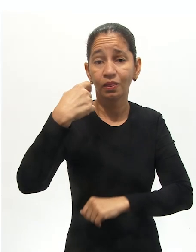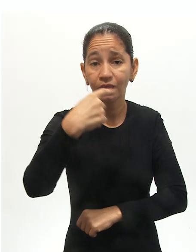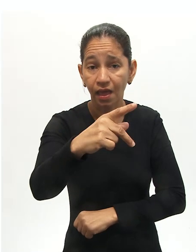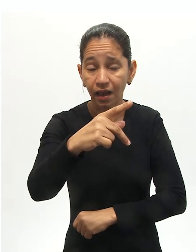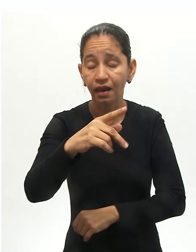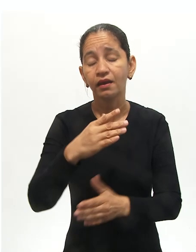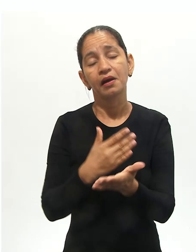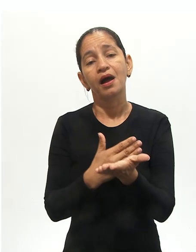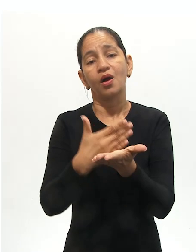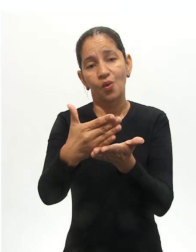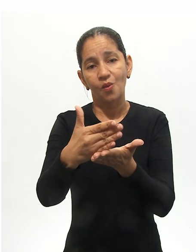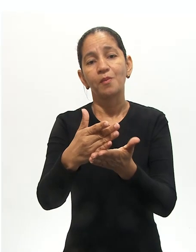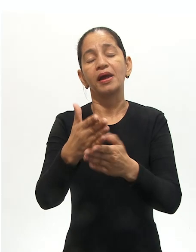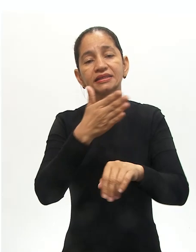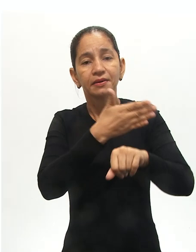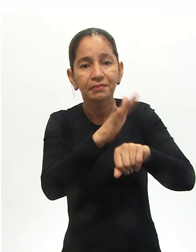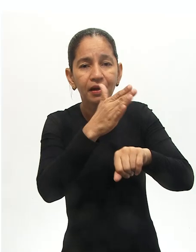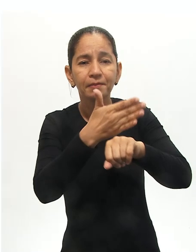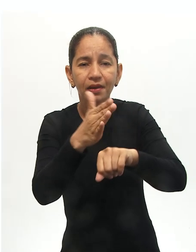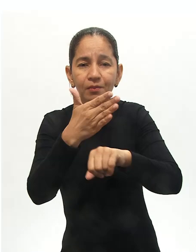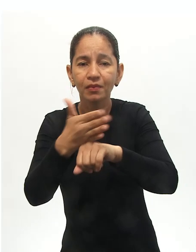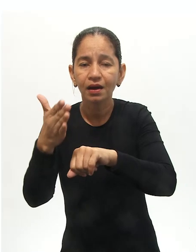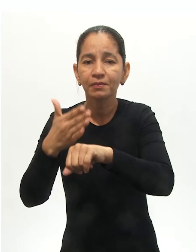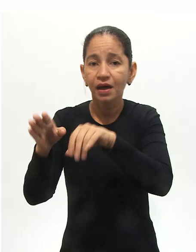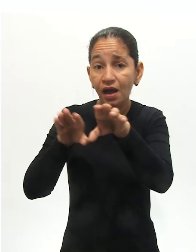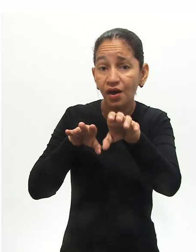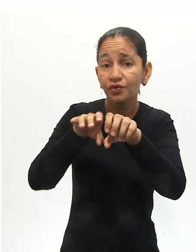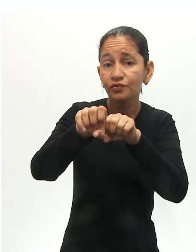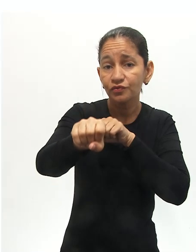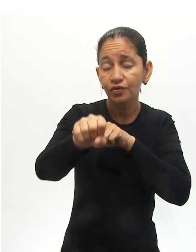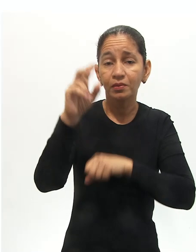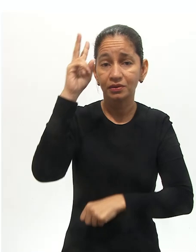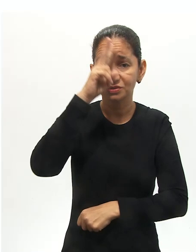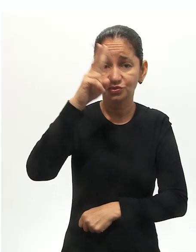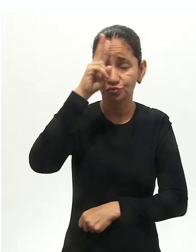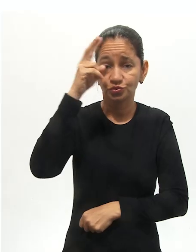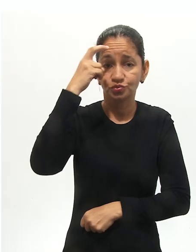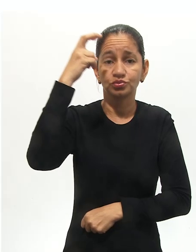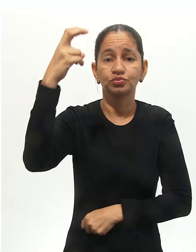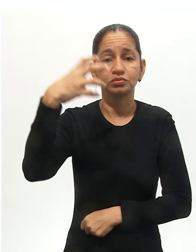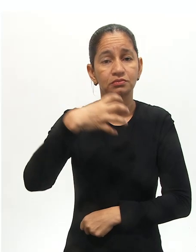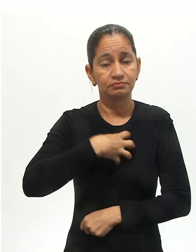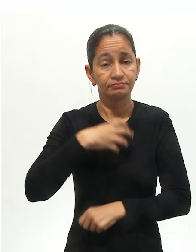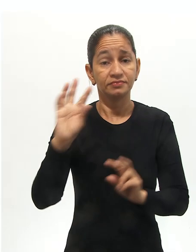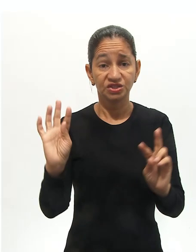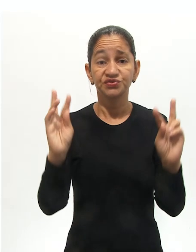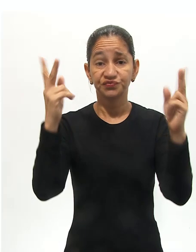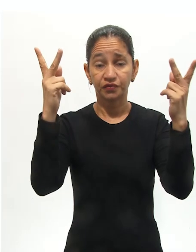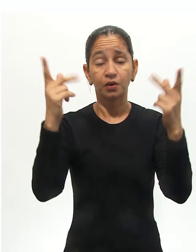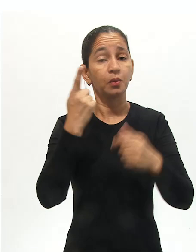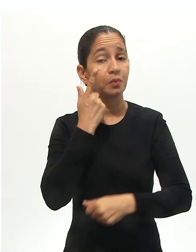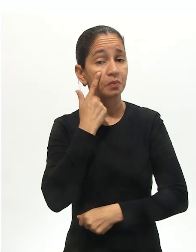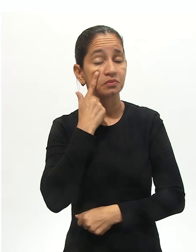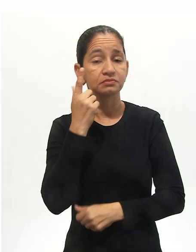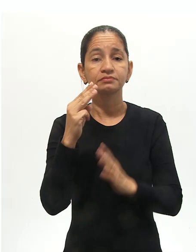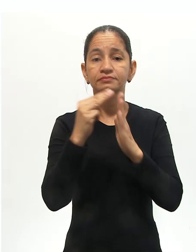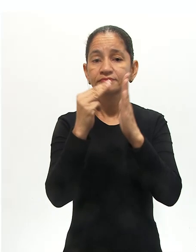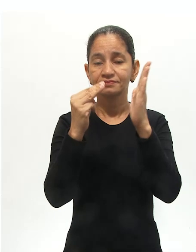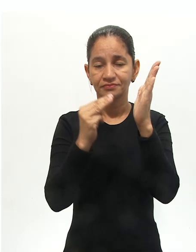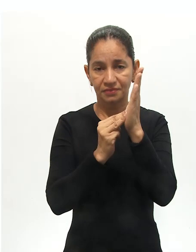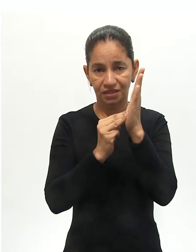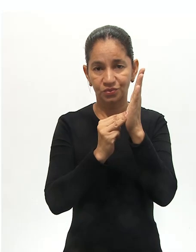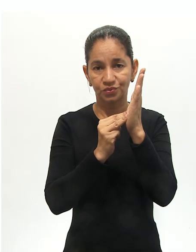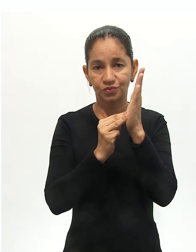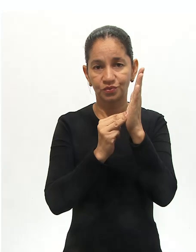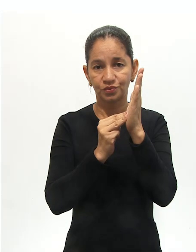contexto social. E essa prática, essa pedagogia histórico-cultural, ela tem